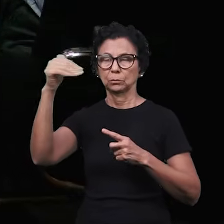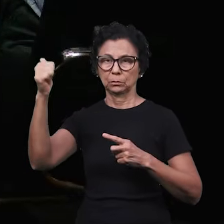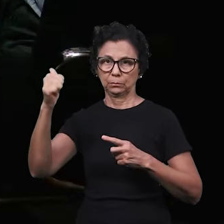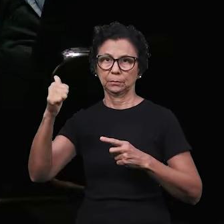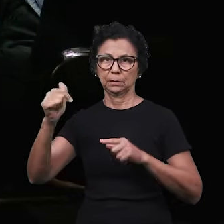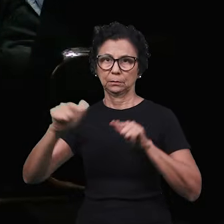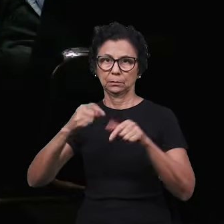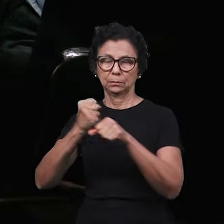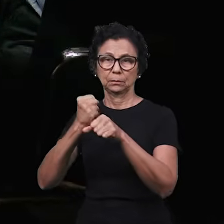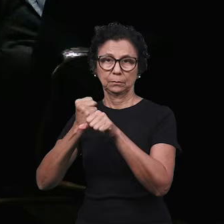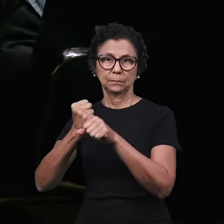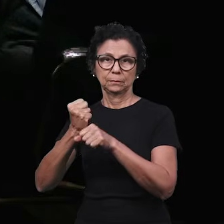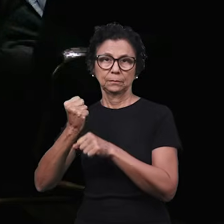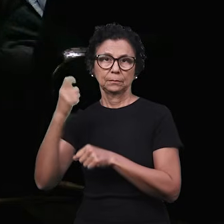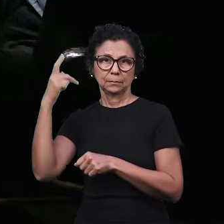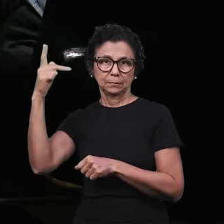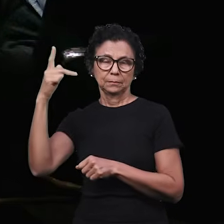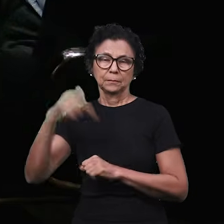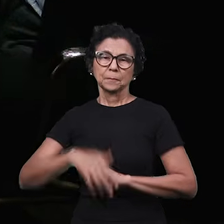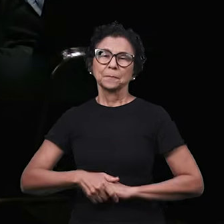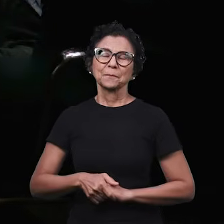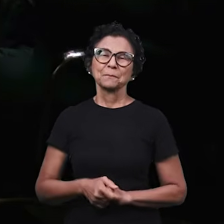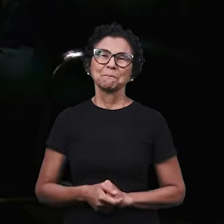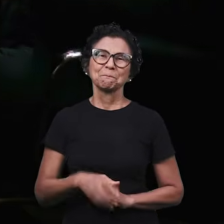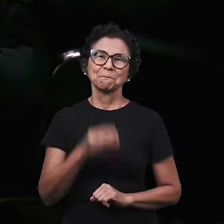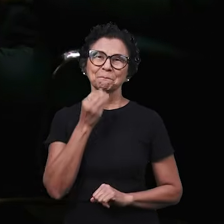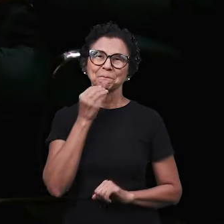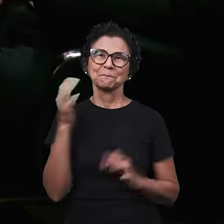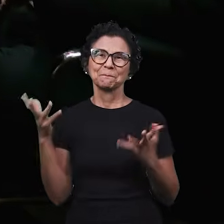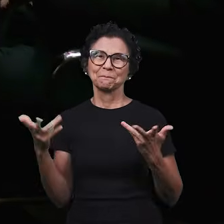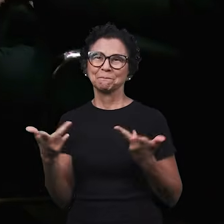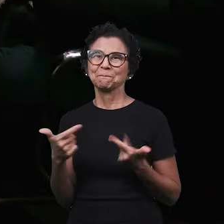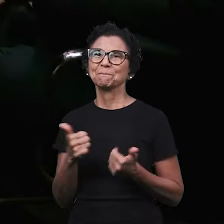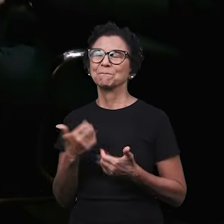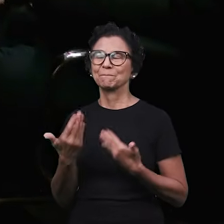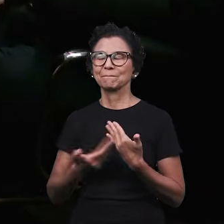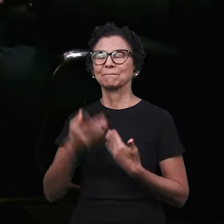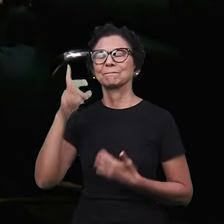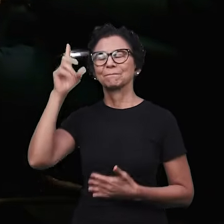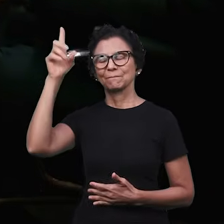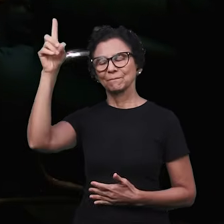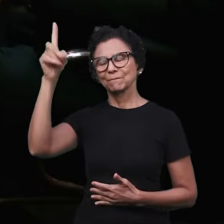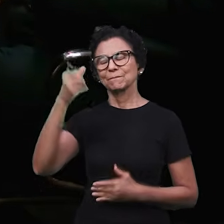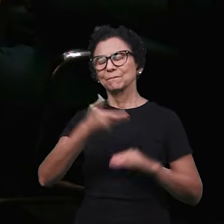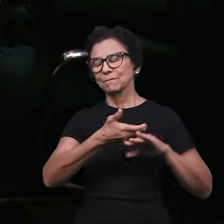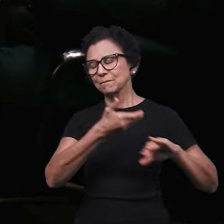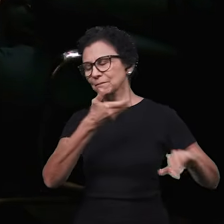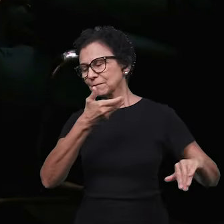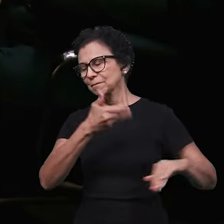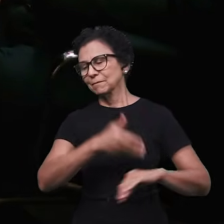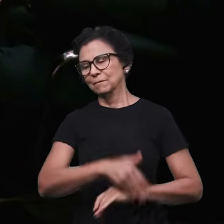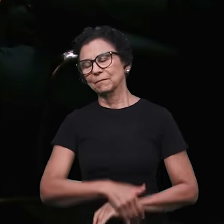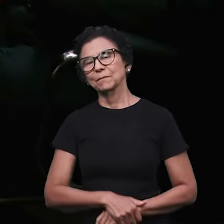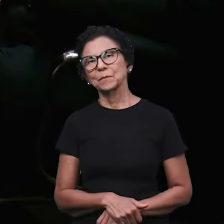uma oportunidade maravilhosa de ser separado para servir a Deus.